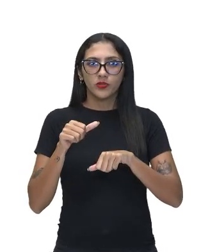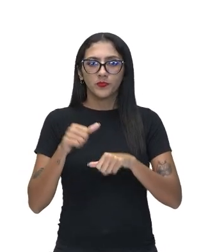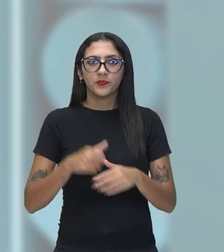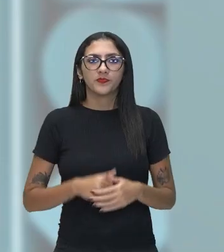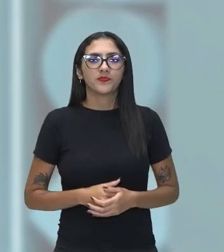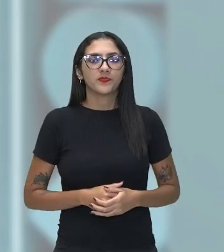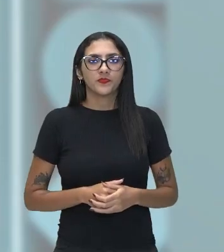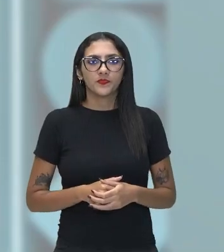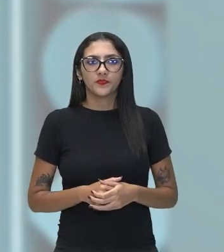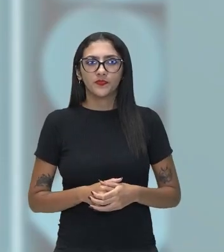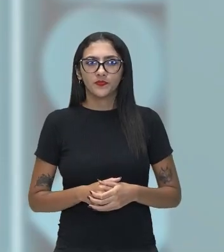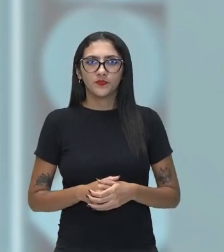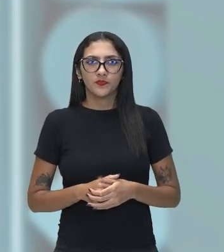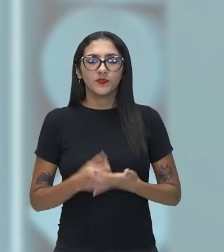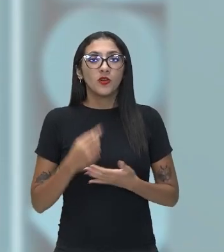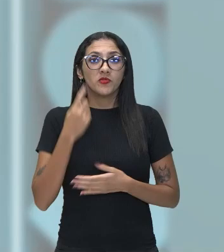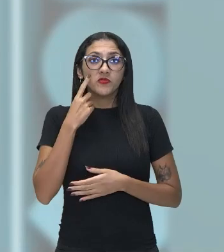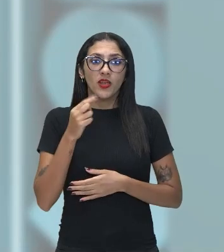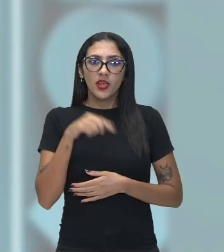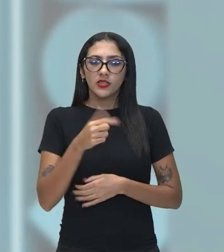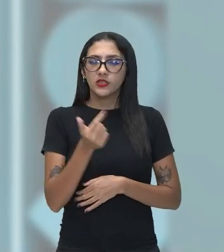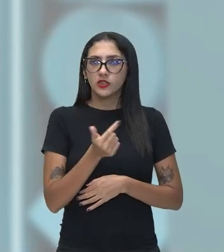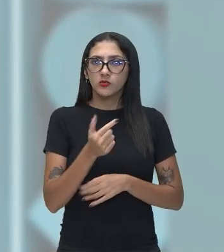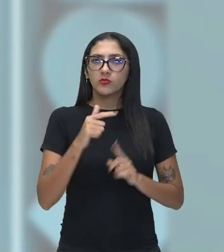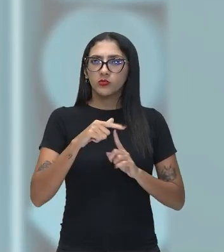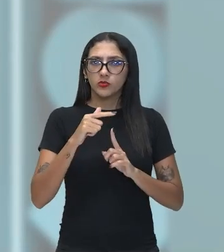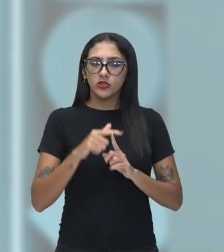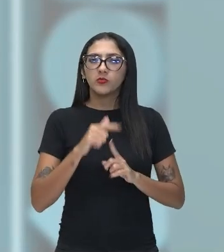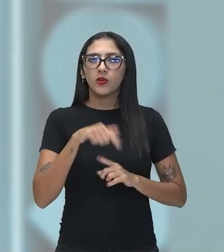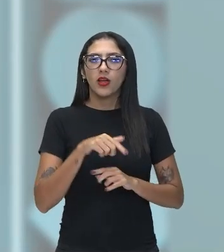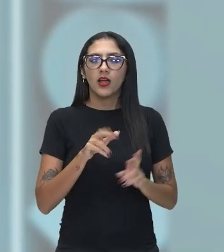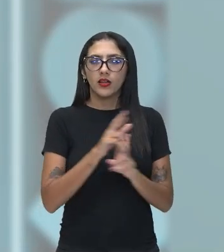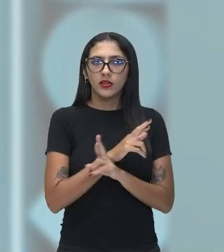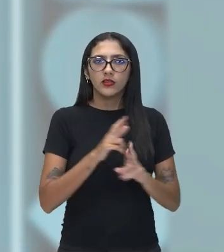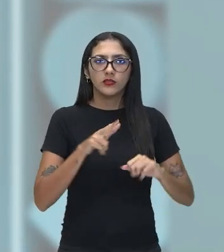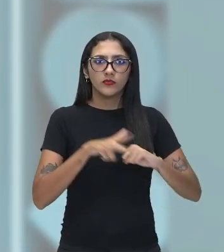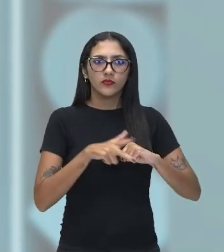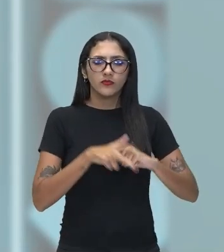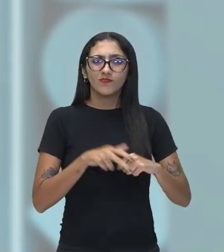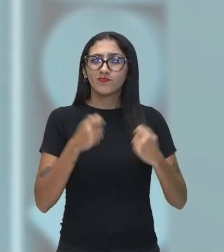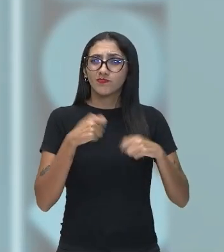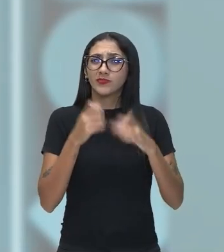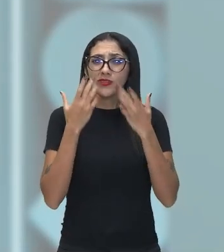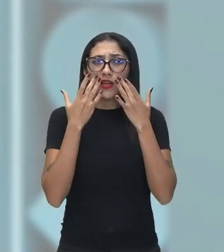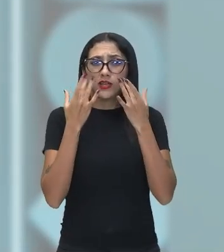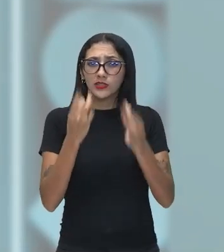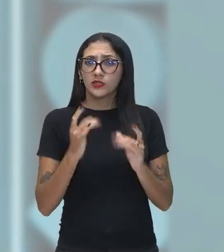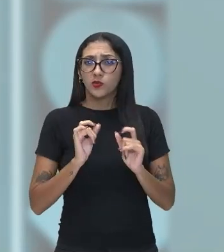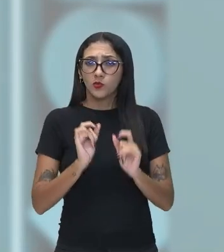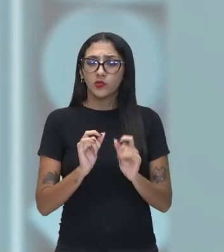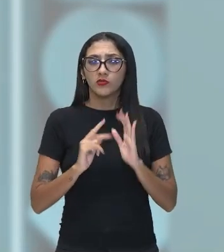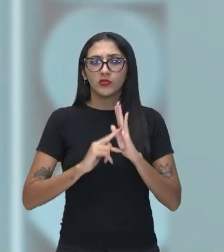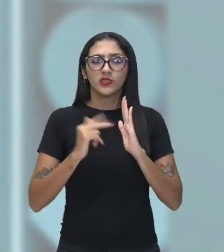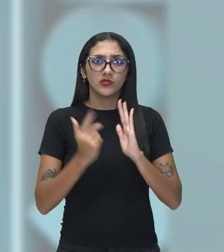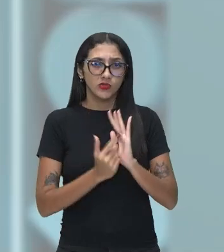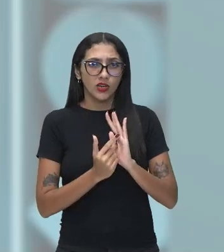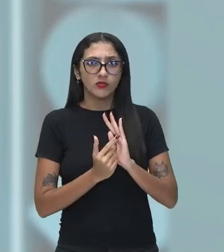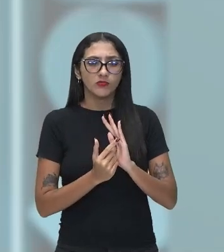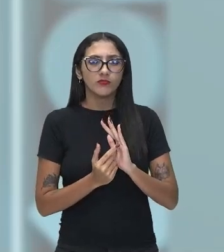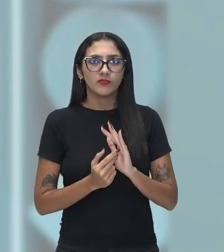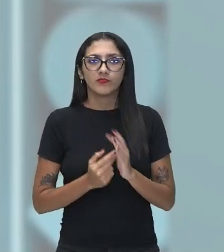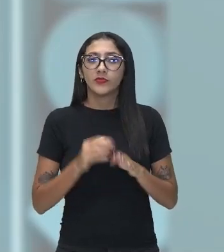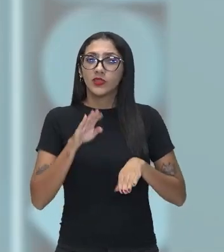regência verbal, pessoal, nós vamos ter que prestar bastante atenção nos sentidos, porque de acordo com